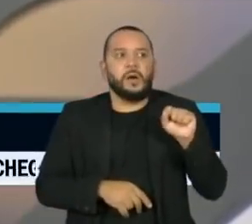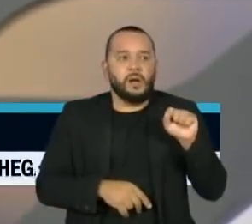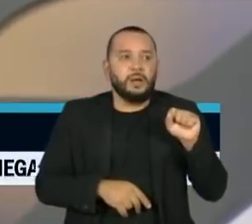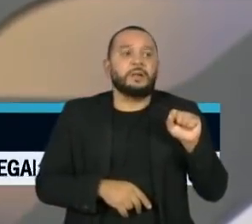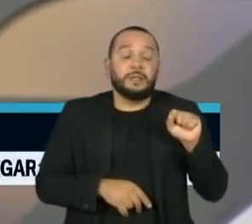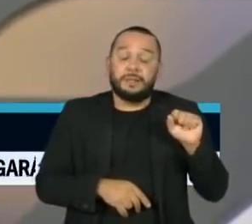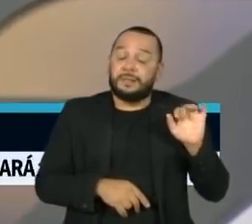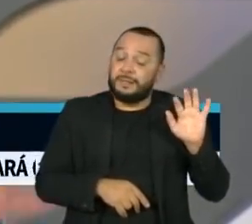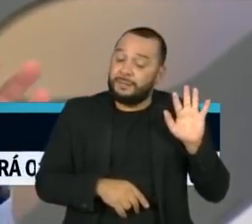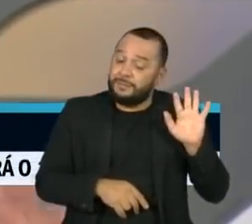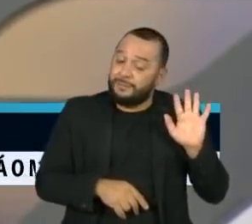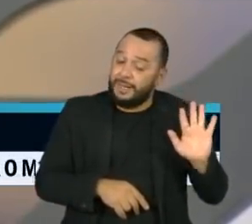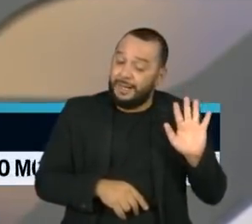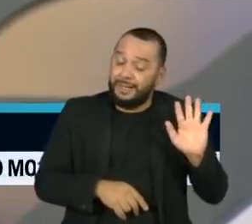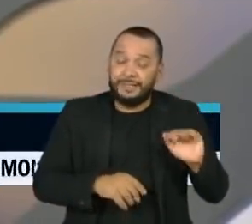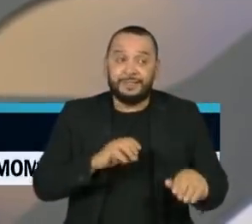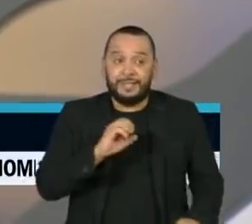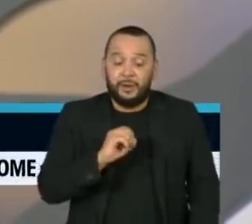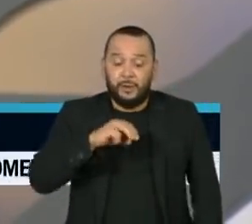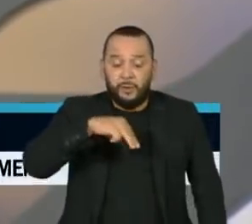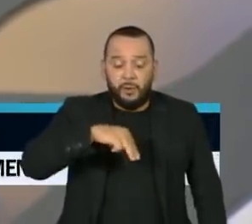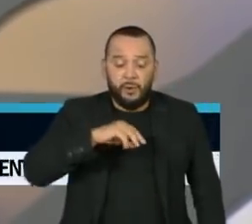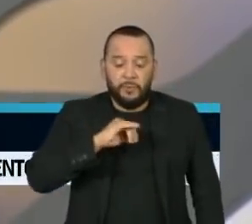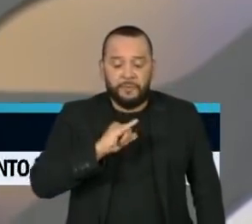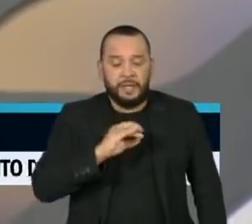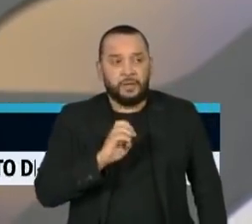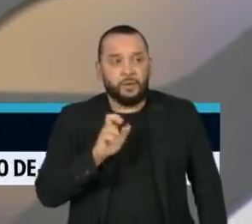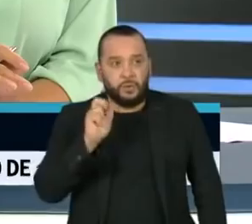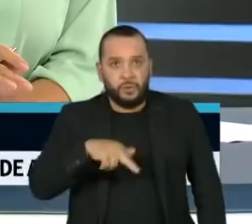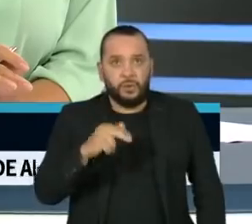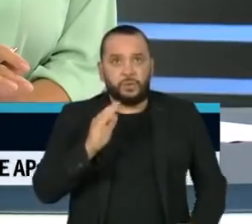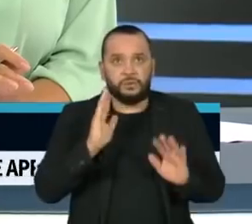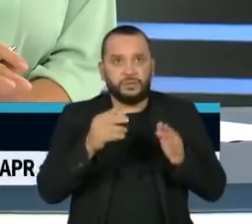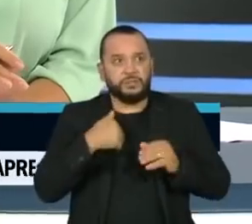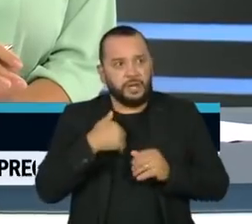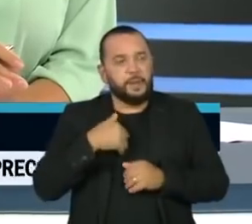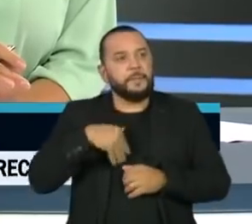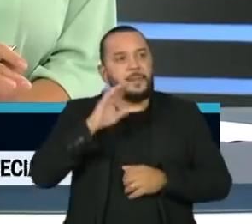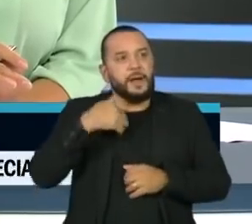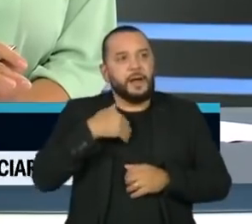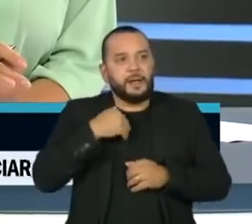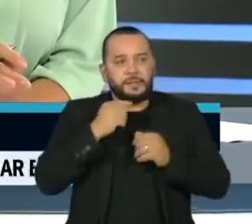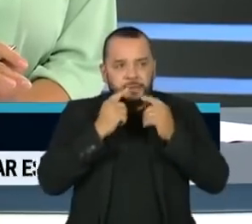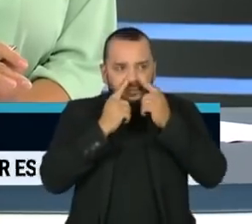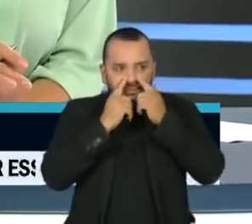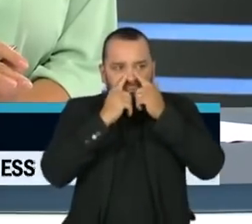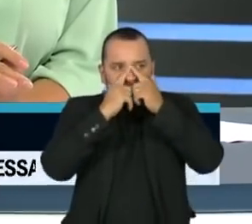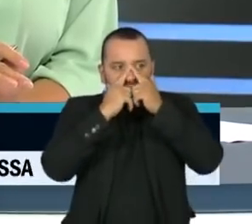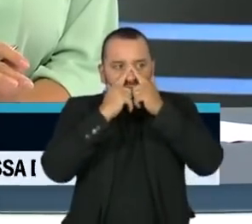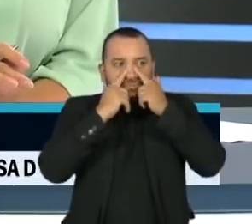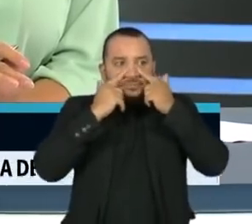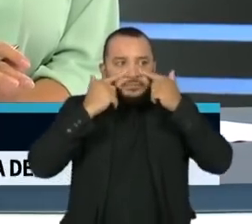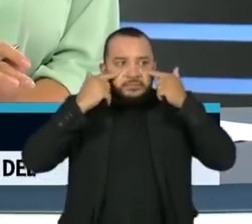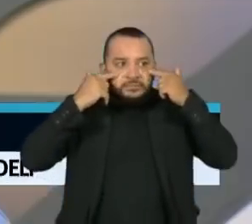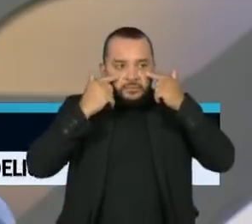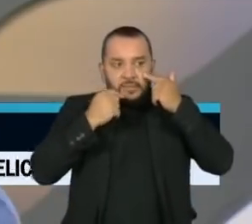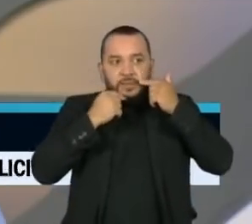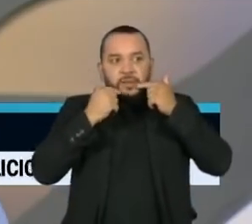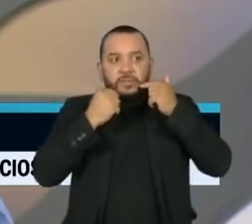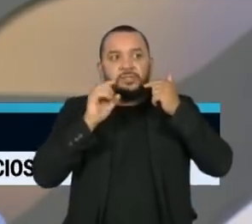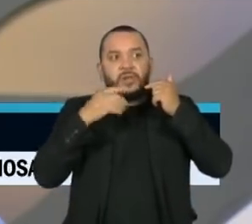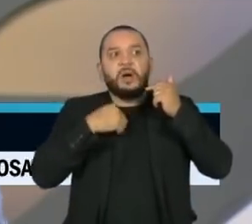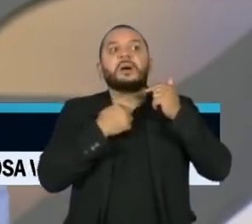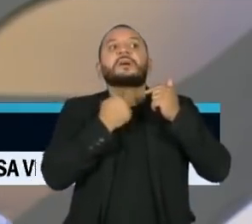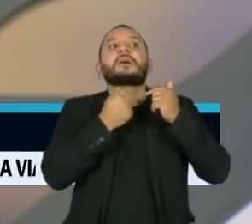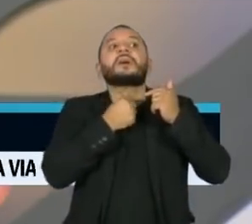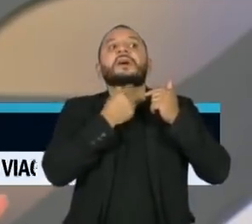passo, mas que a Omicron, ela infecta mais vias aéreas superiores e, portanto, menos o pulmão e,